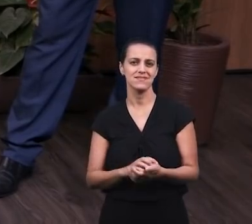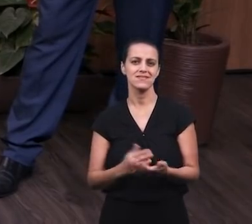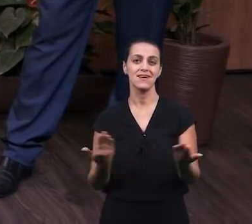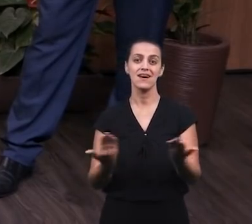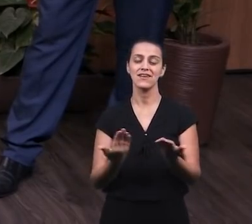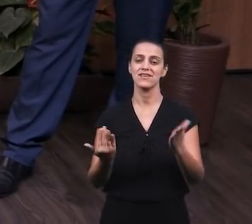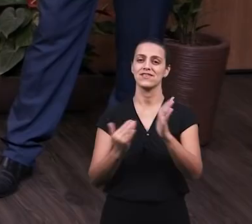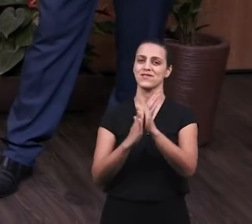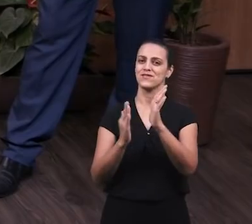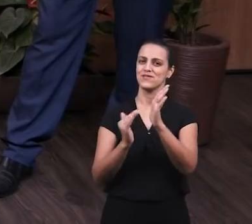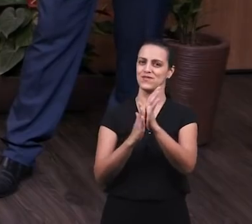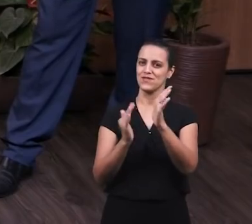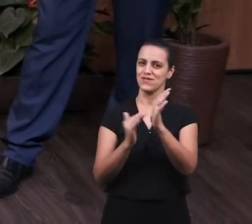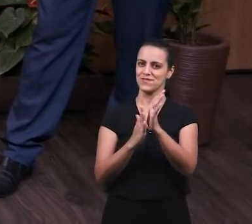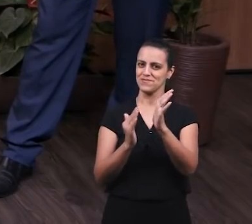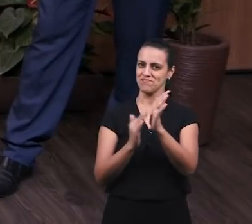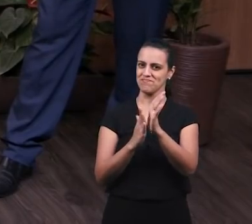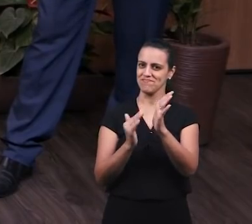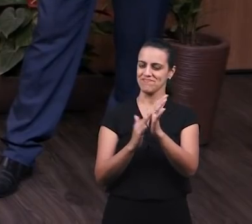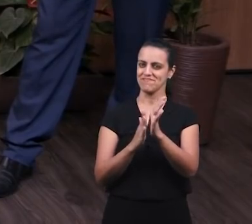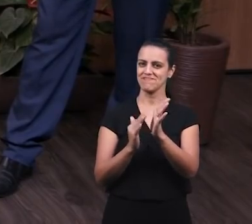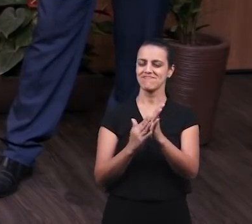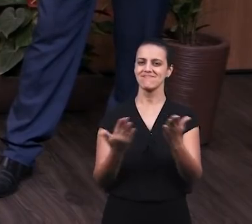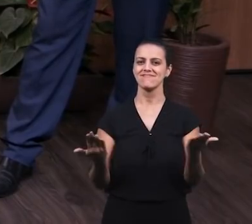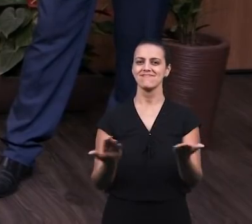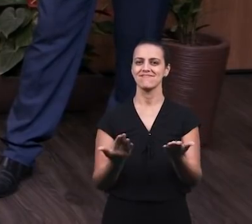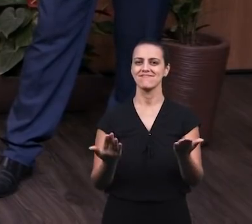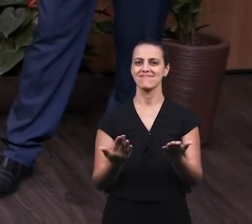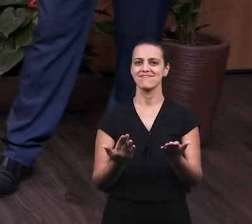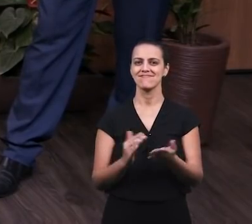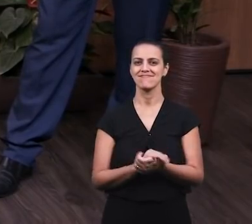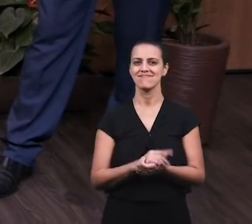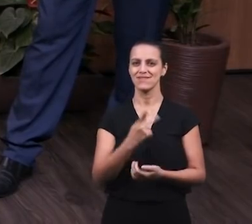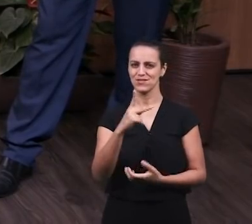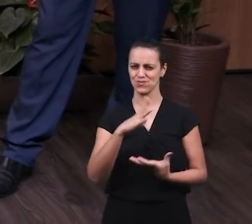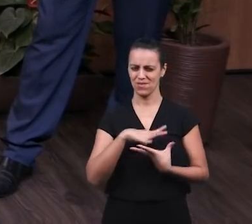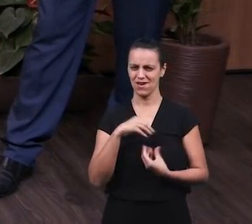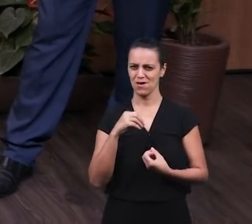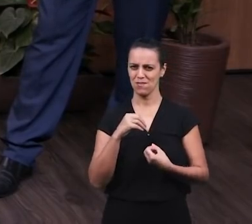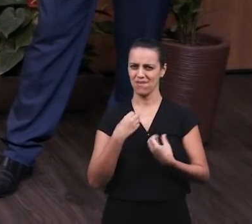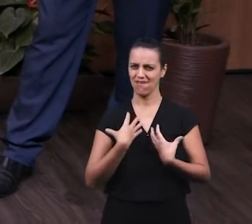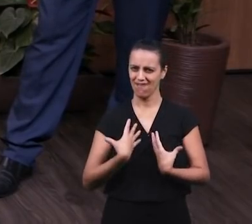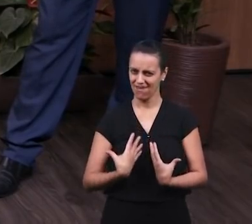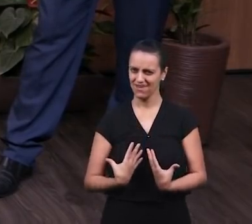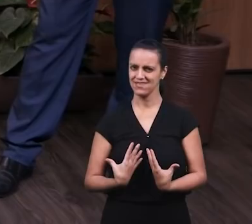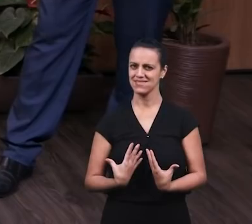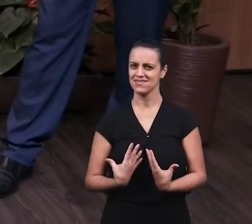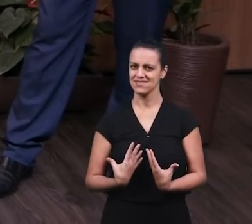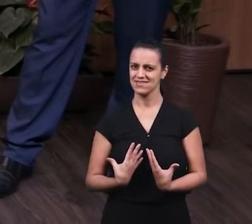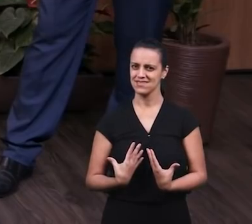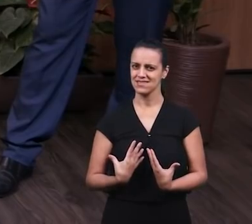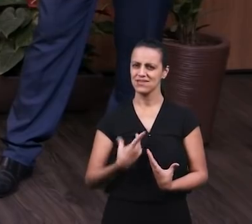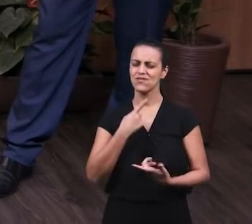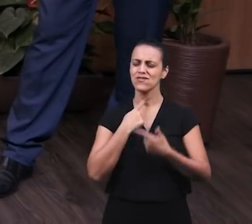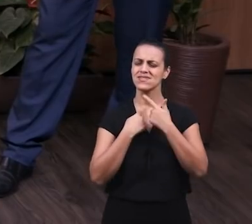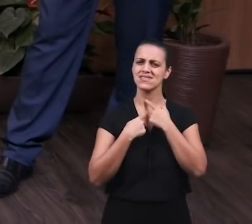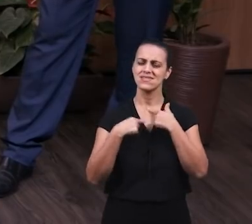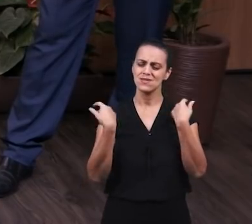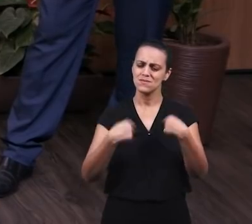Participaremos de um louvor neste momento. Sua alma está cansada, está